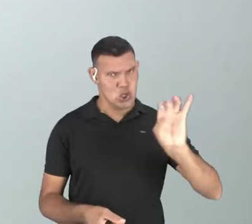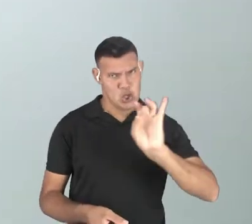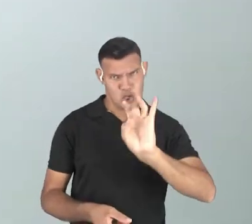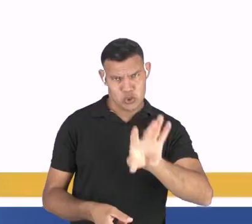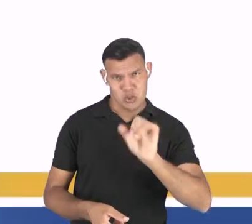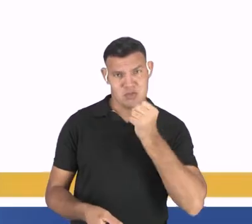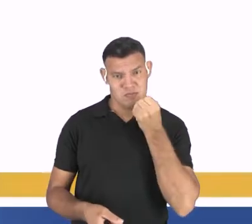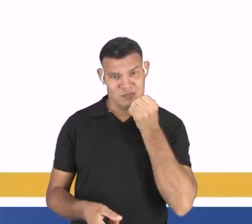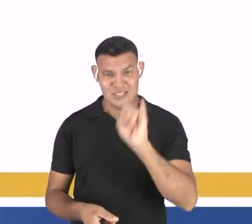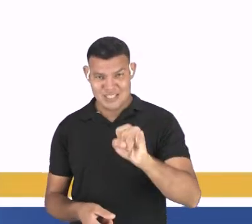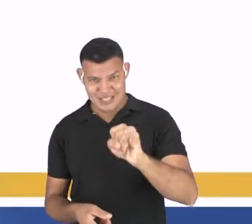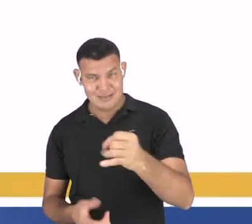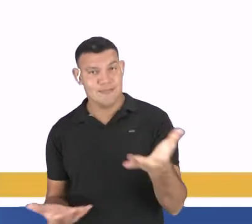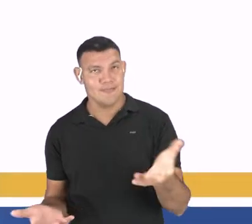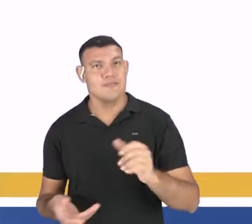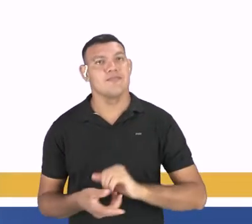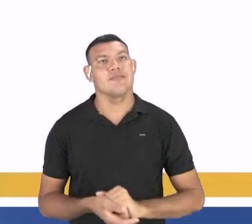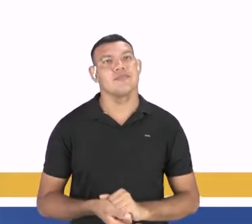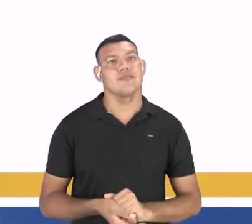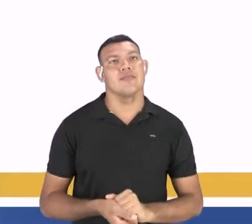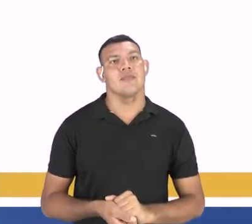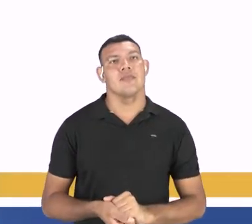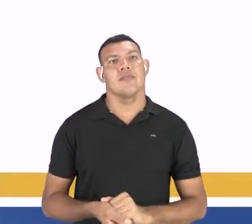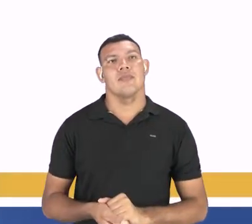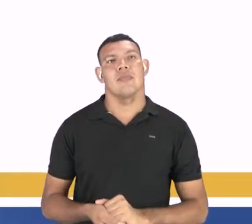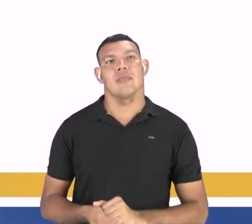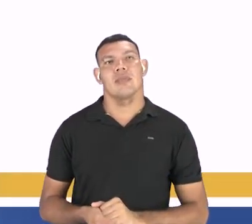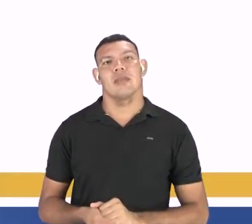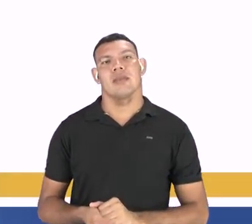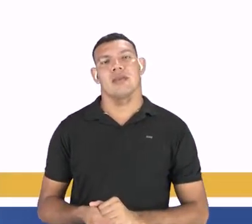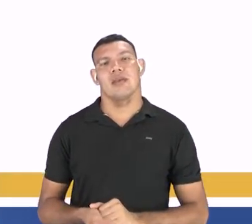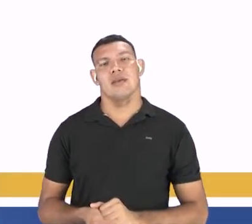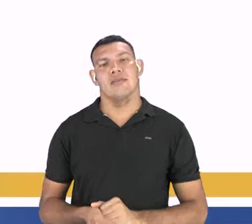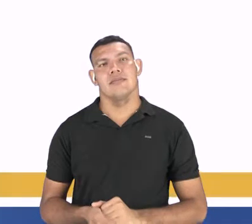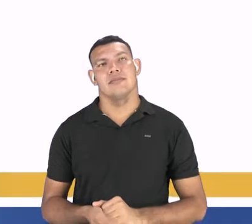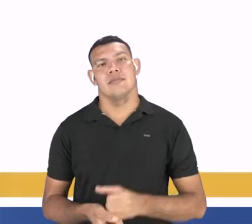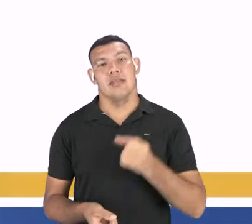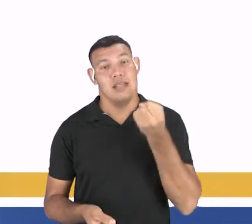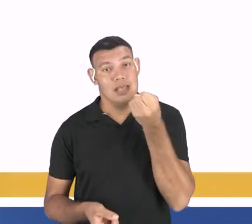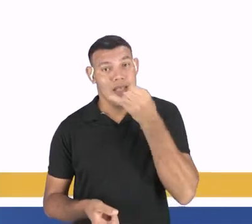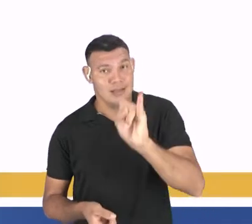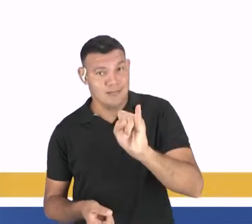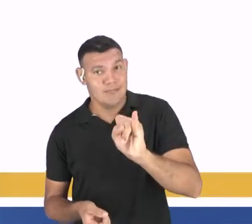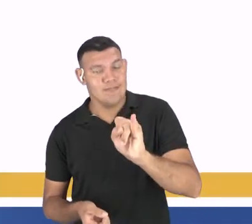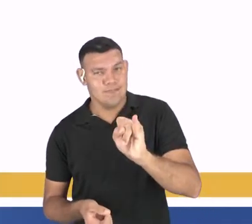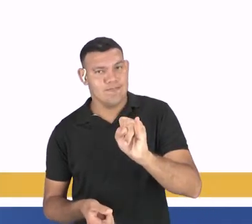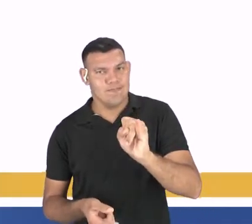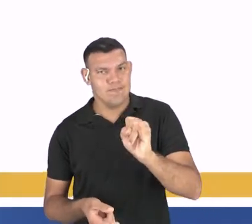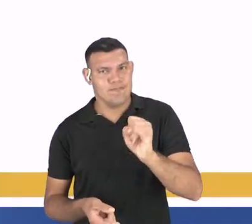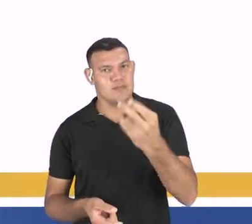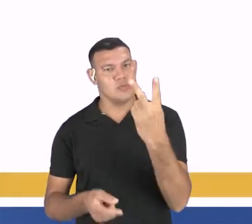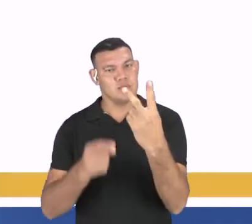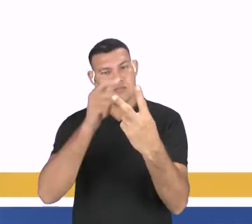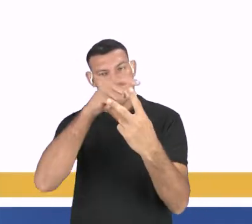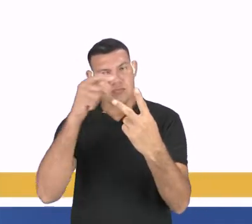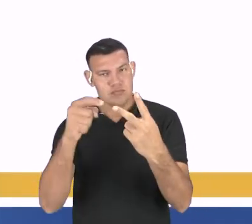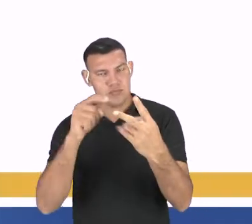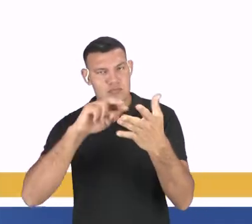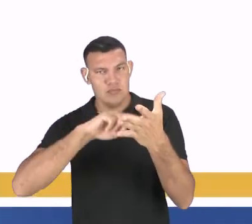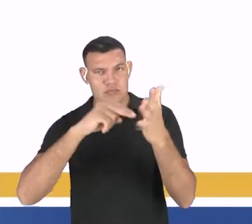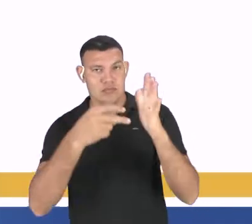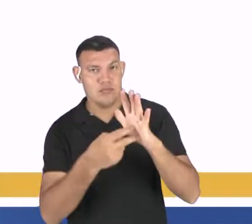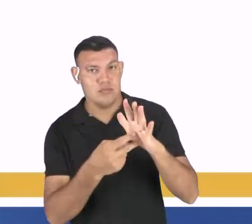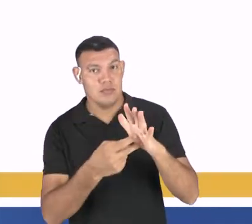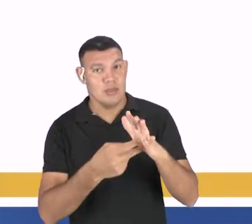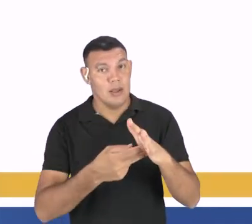Presta bastante atenção. El si, sem o acento, ele vai ter também dois significados. O